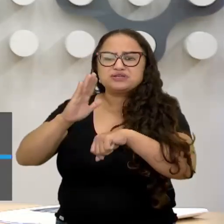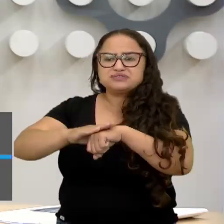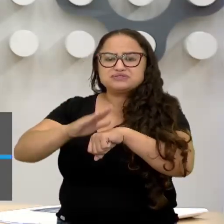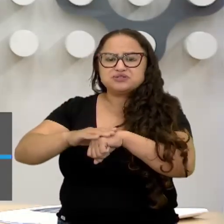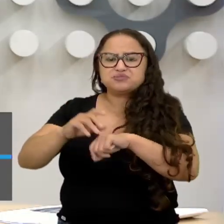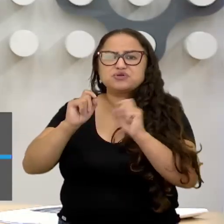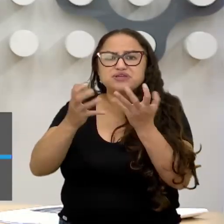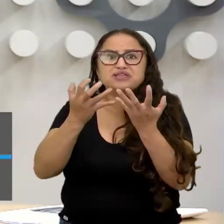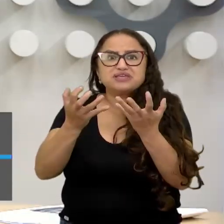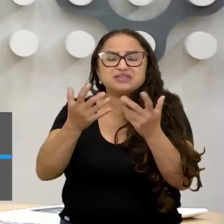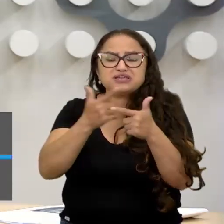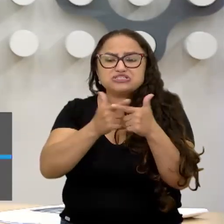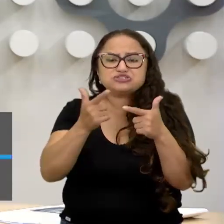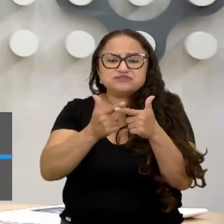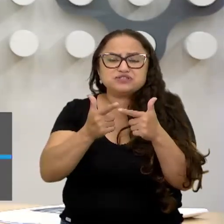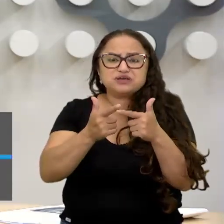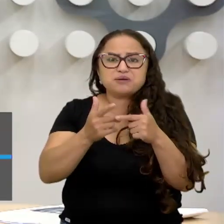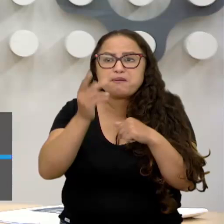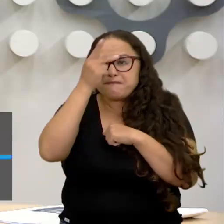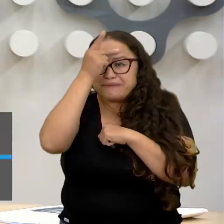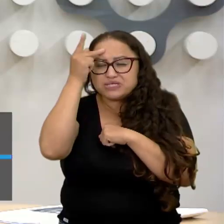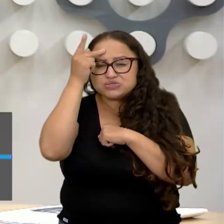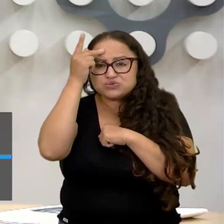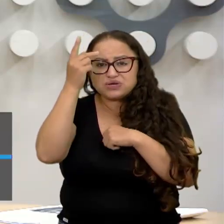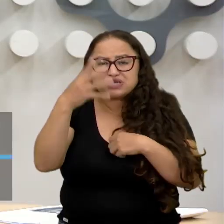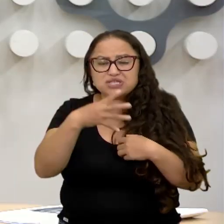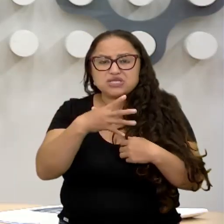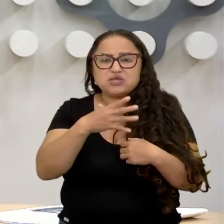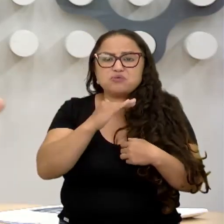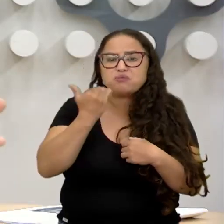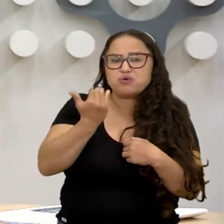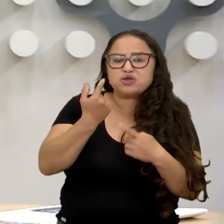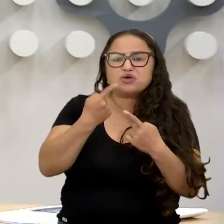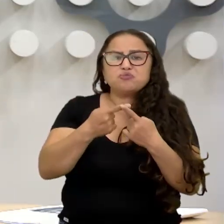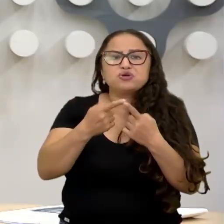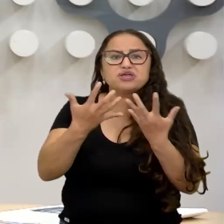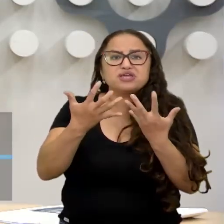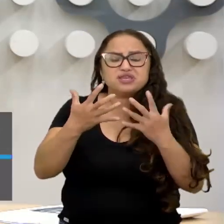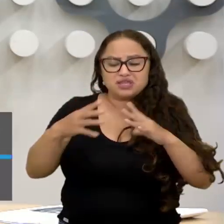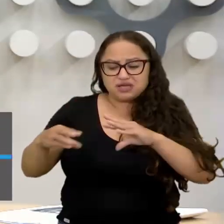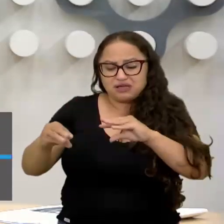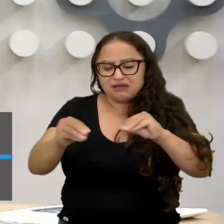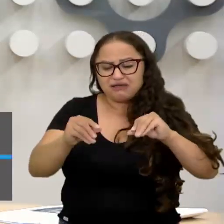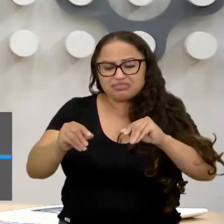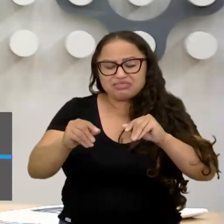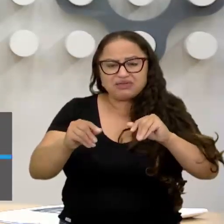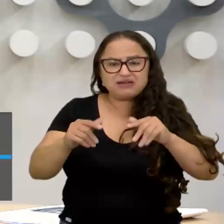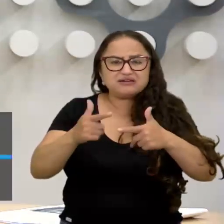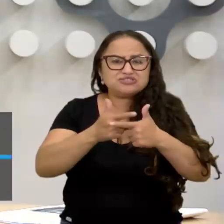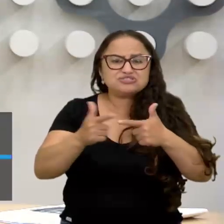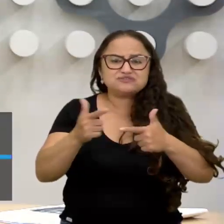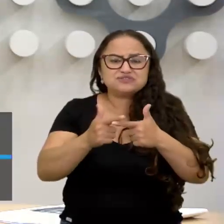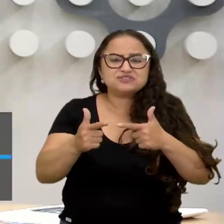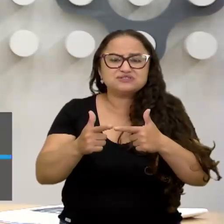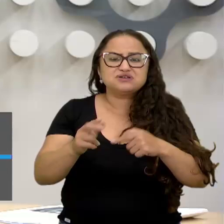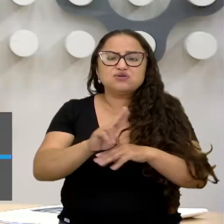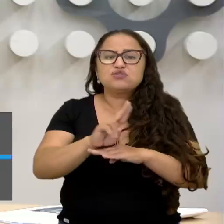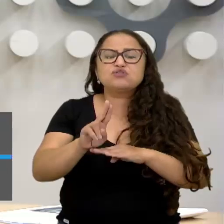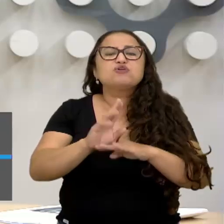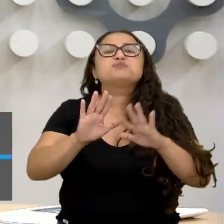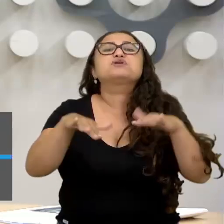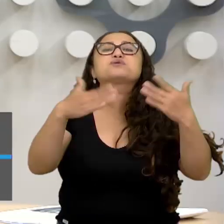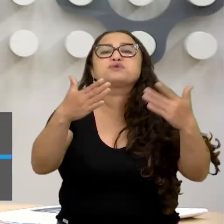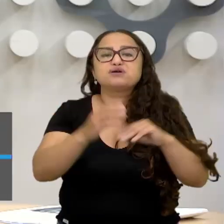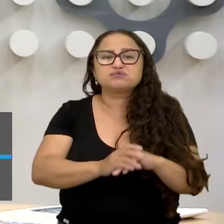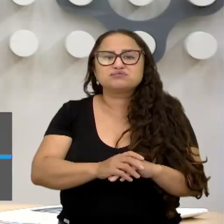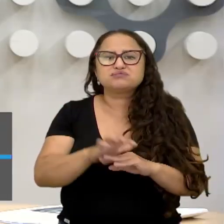queria ver dividida. É um cara que morreu porque queria ver a terra dividida, lutando contra latifúndio. E qual é o nome desse cara?